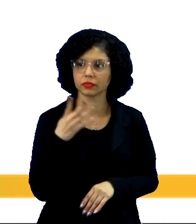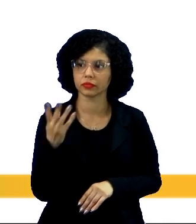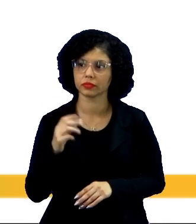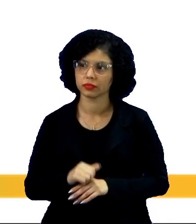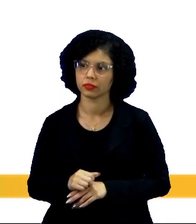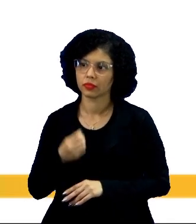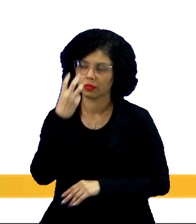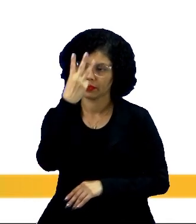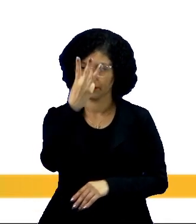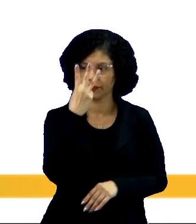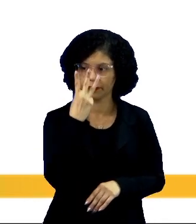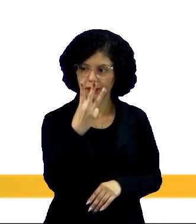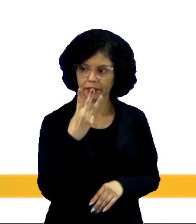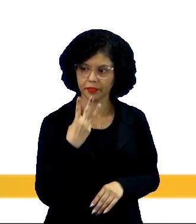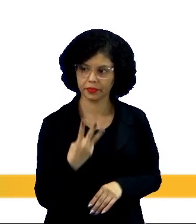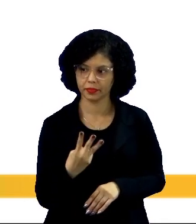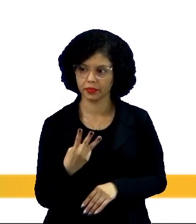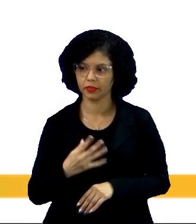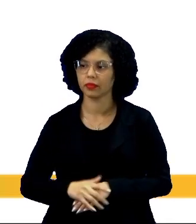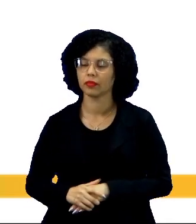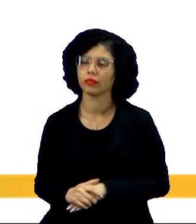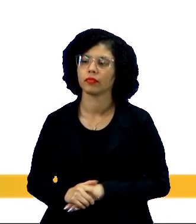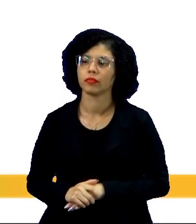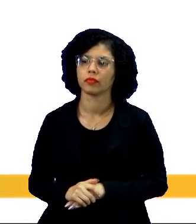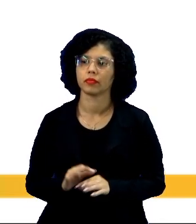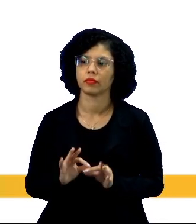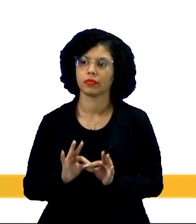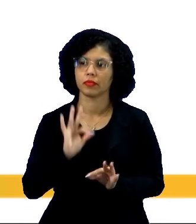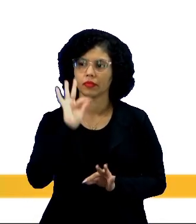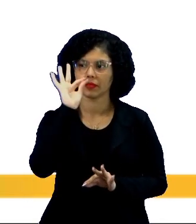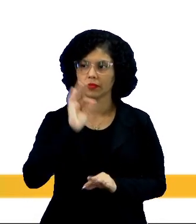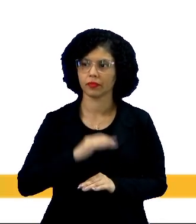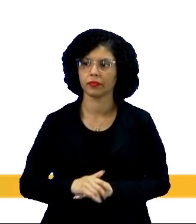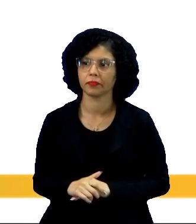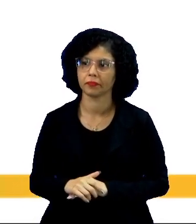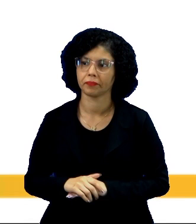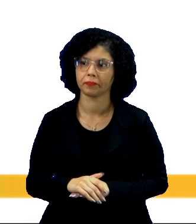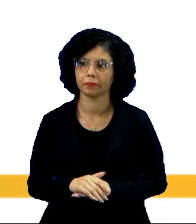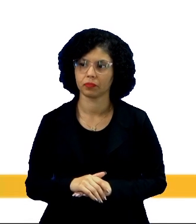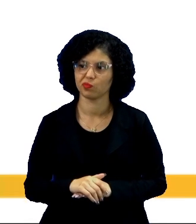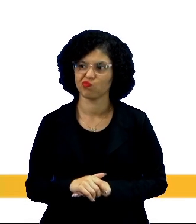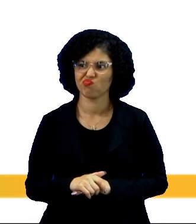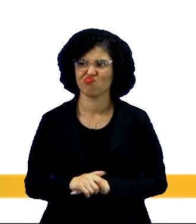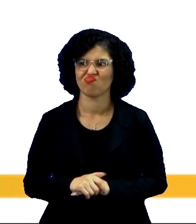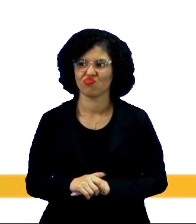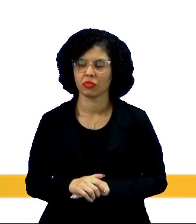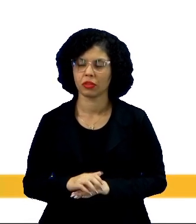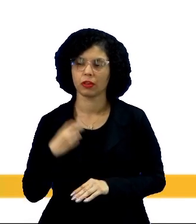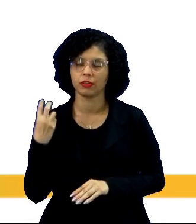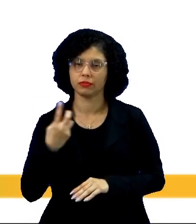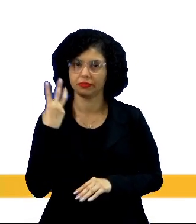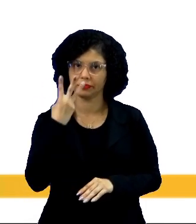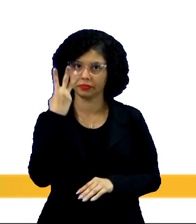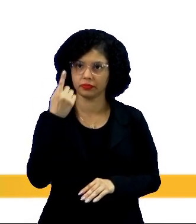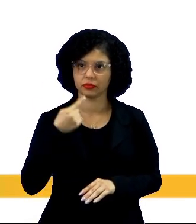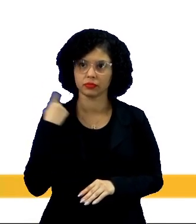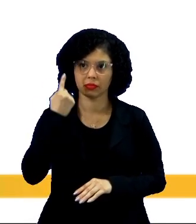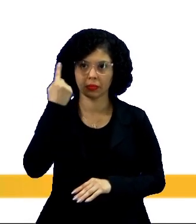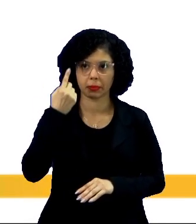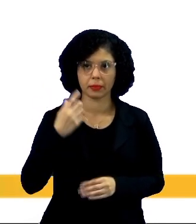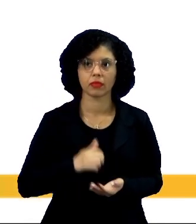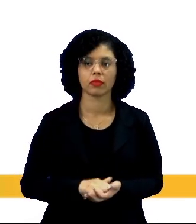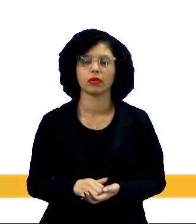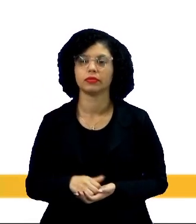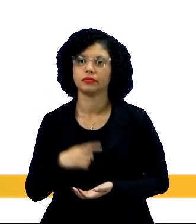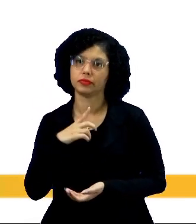temos 3, né, no seu comprimento, na sua largura e 3 de altura. Então